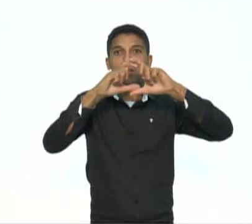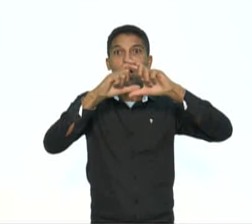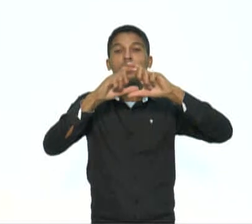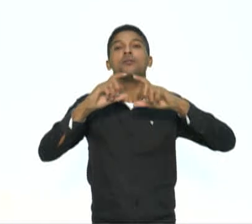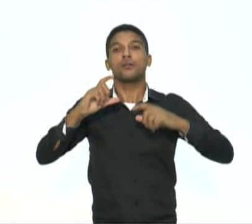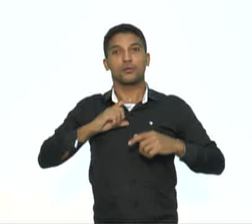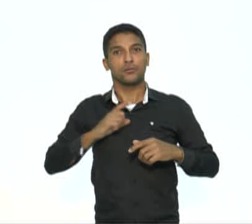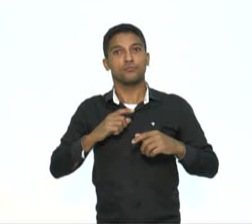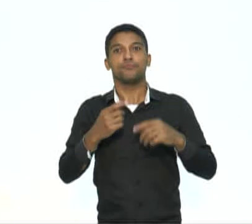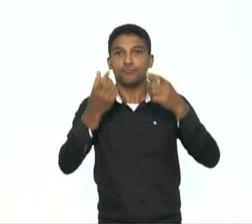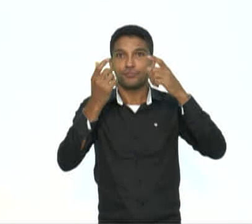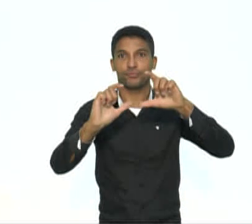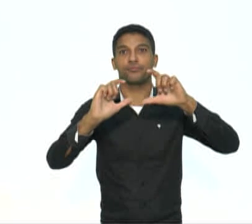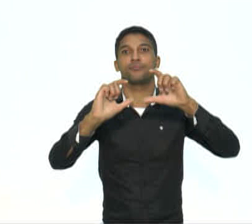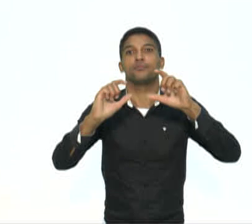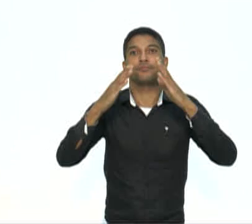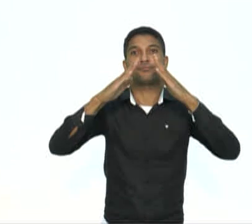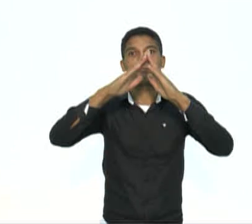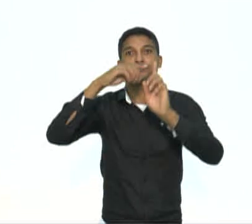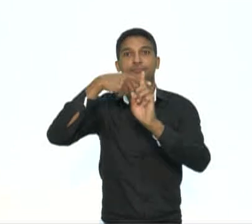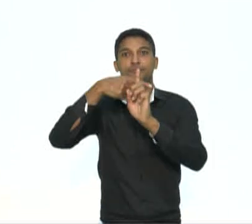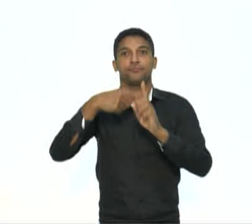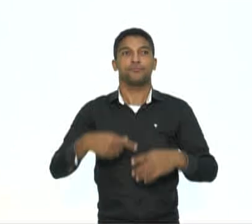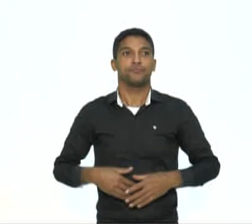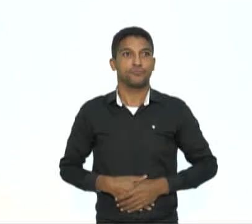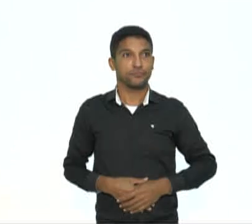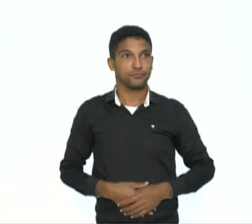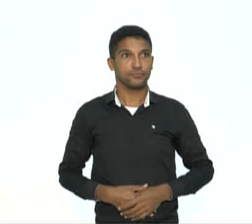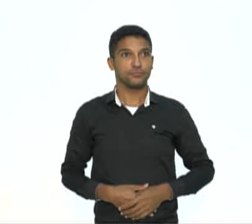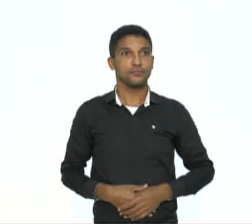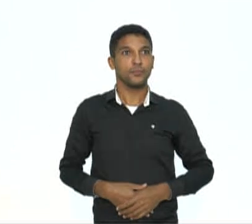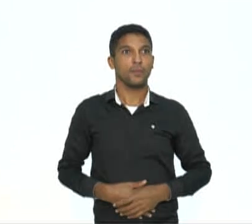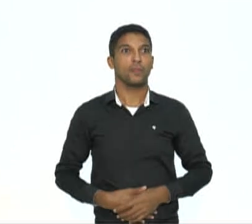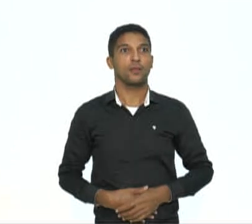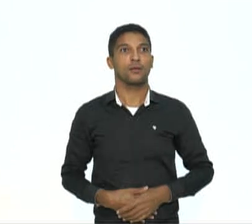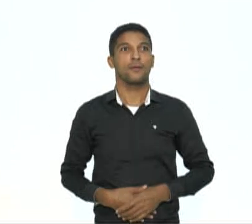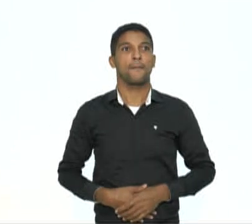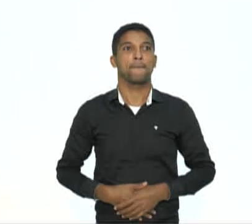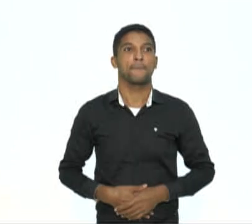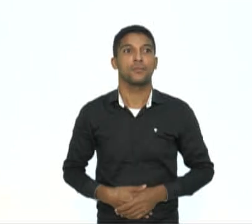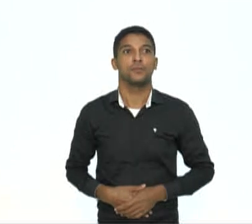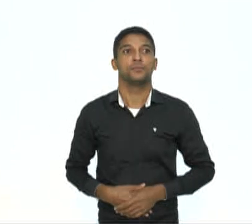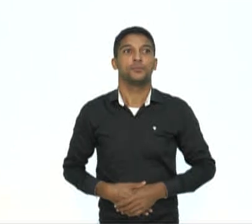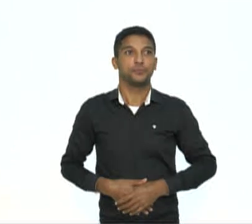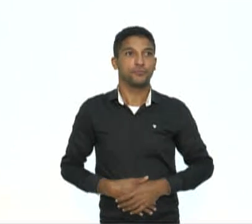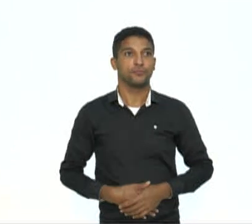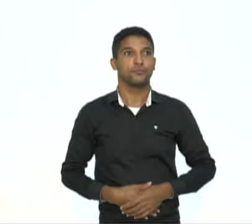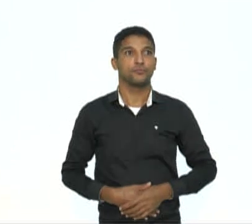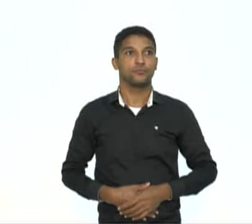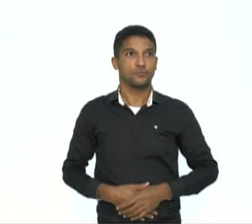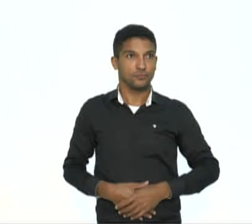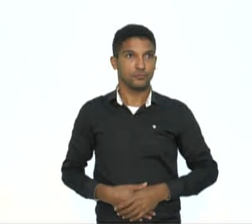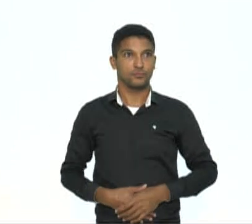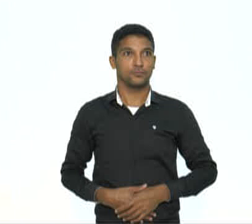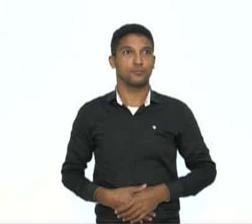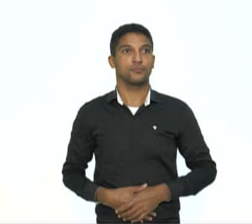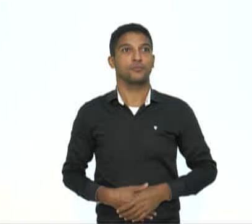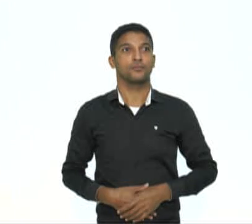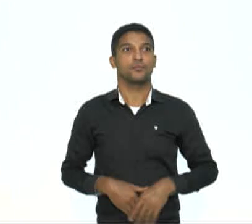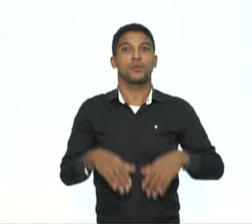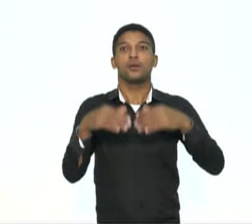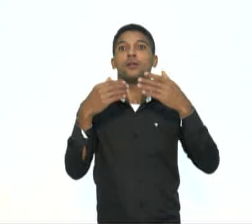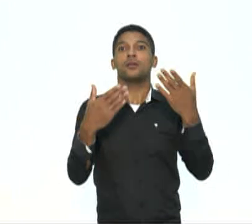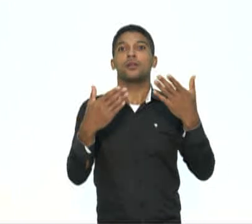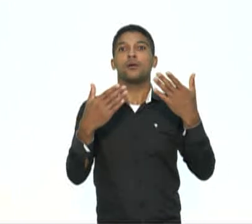o quanto a imortalidade transcendia as limitações terrenas nos moldes românicos, né? A solução